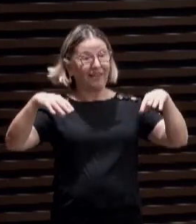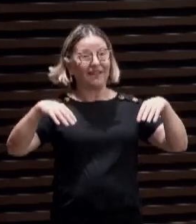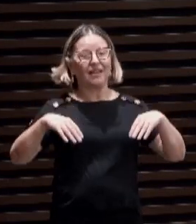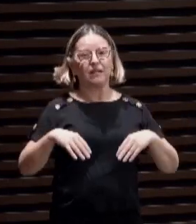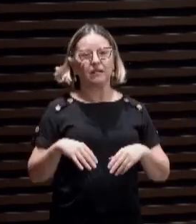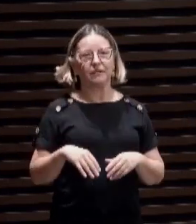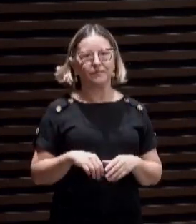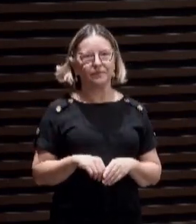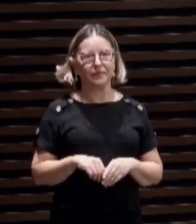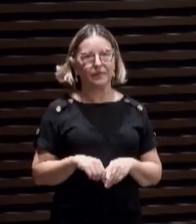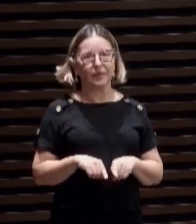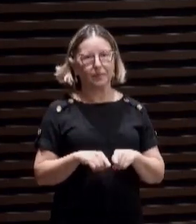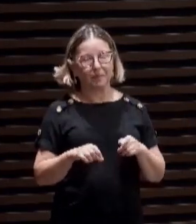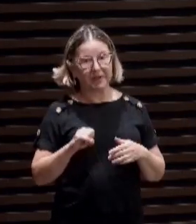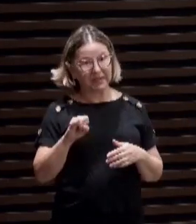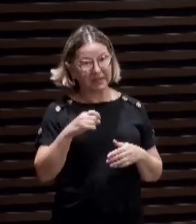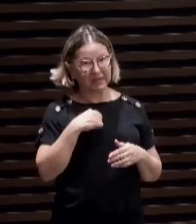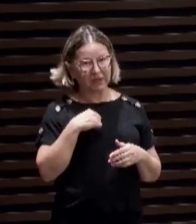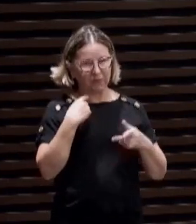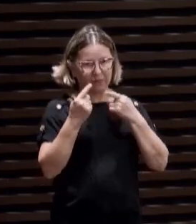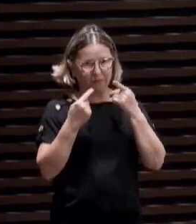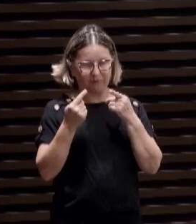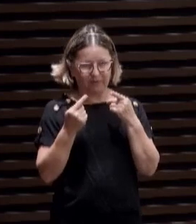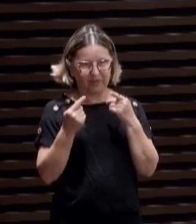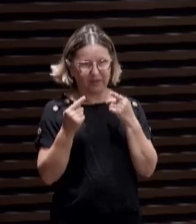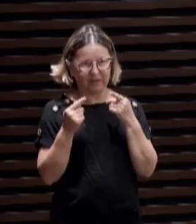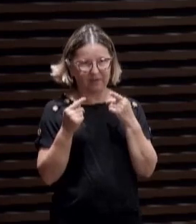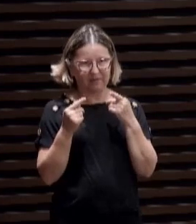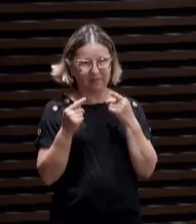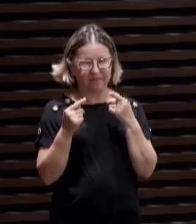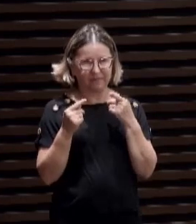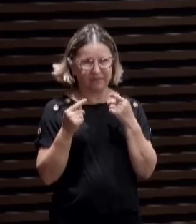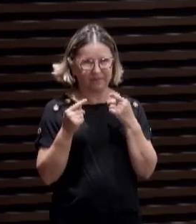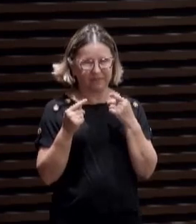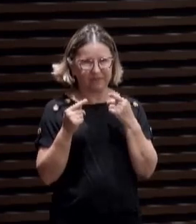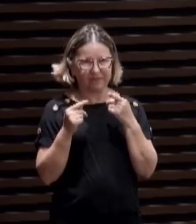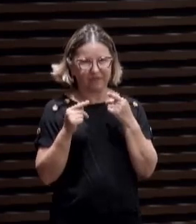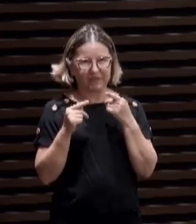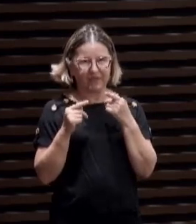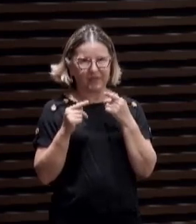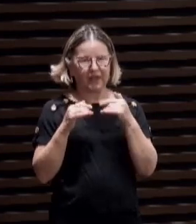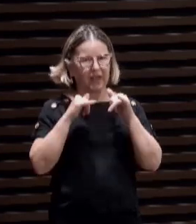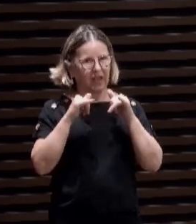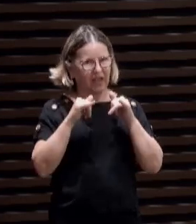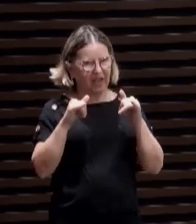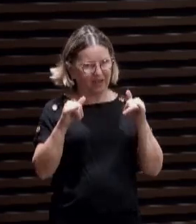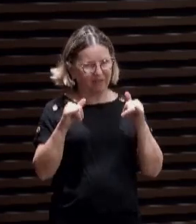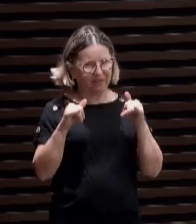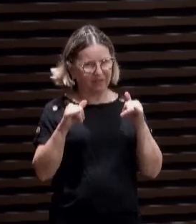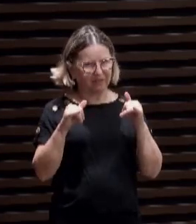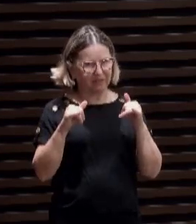Mas quando eu digo para a pessoa, quando eu faço alguma coisa, que eu coloco o Papai Noel, sabe o que nós estamos